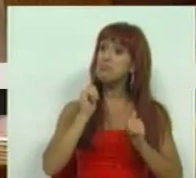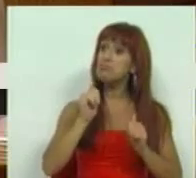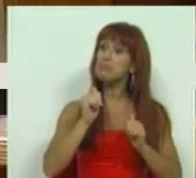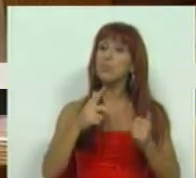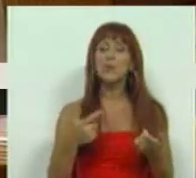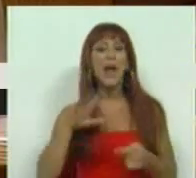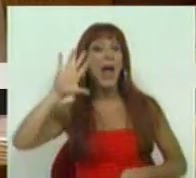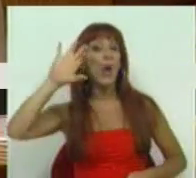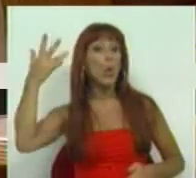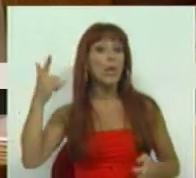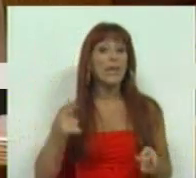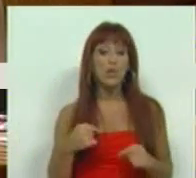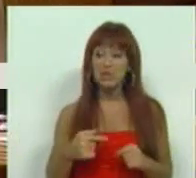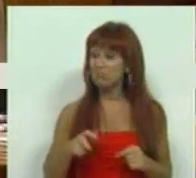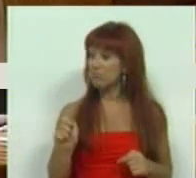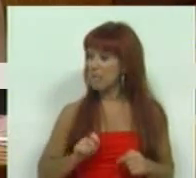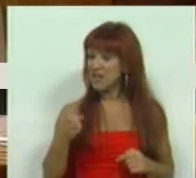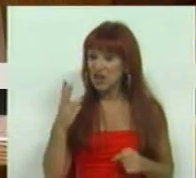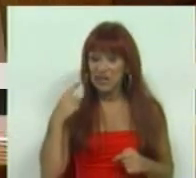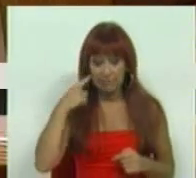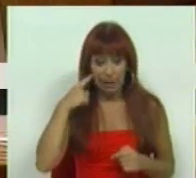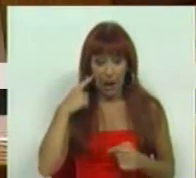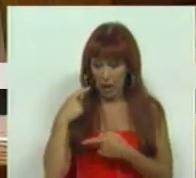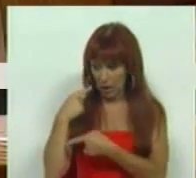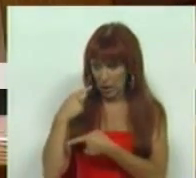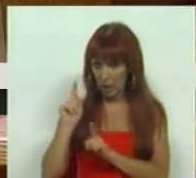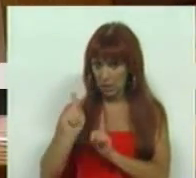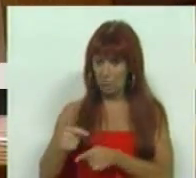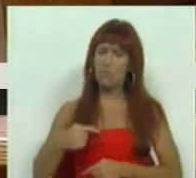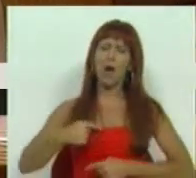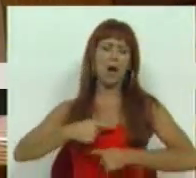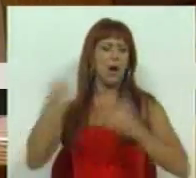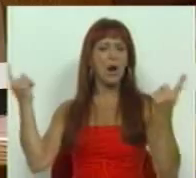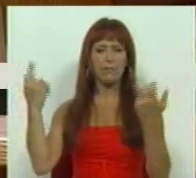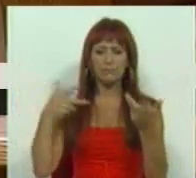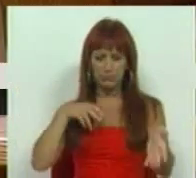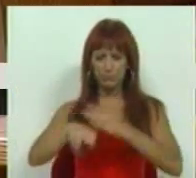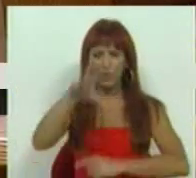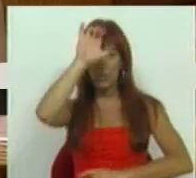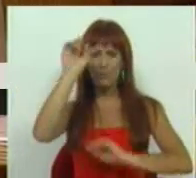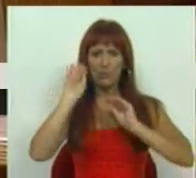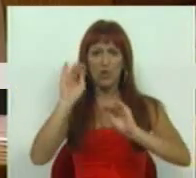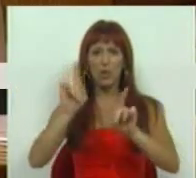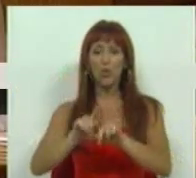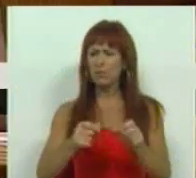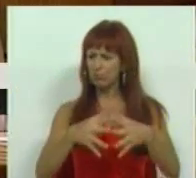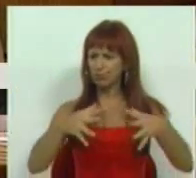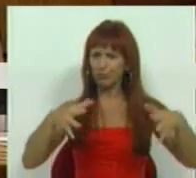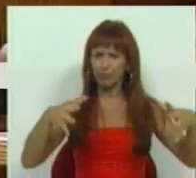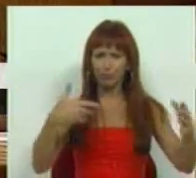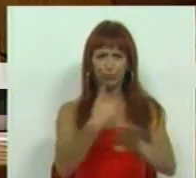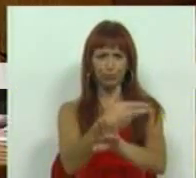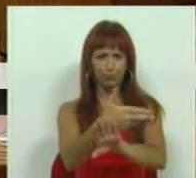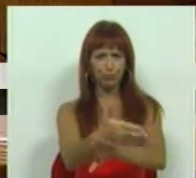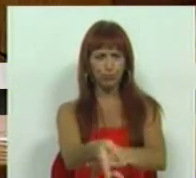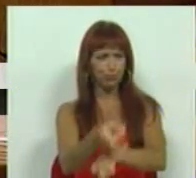princípio. Acontece que passaram apenas 3 meses desta entrada triunfal no Ministério da Educação e a multiplicação de